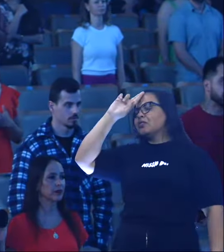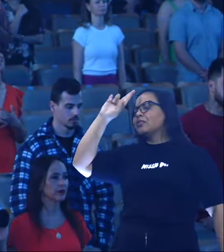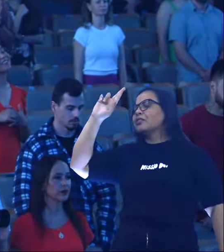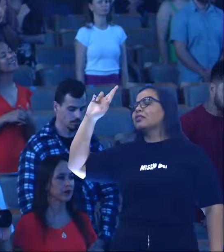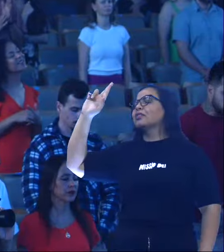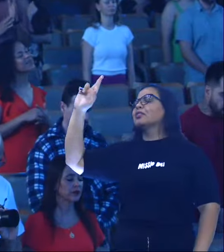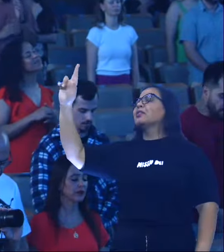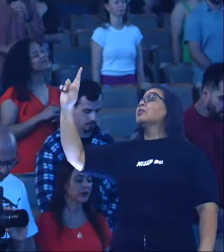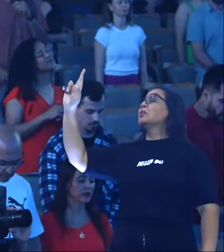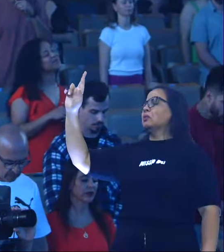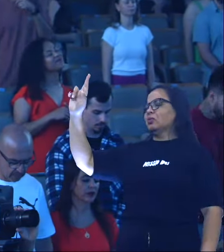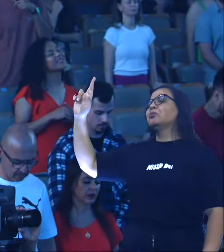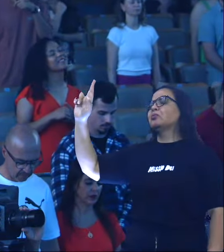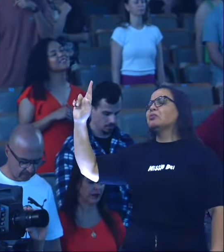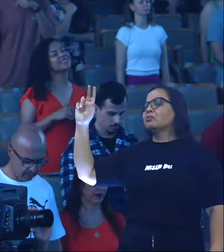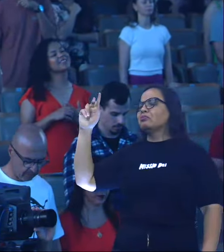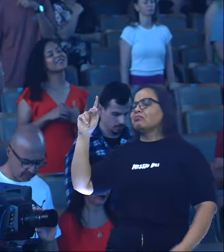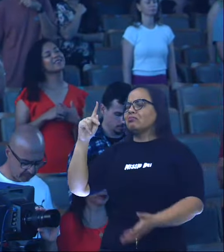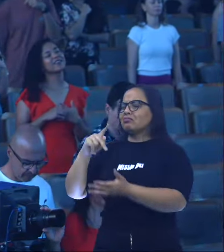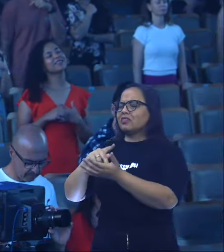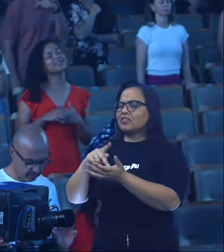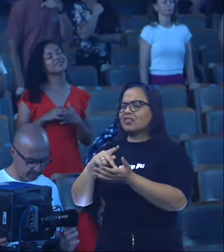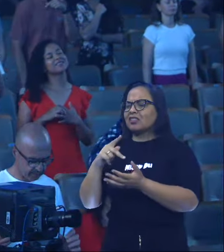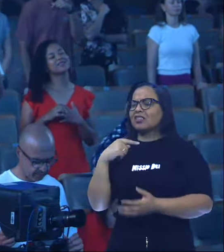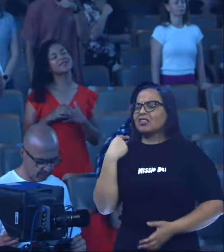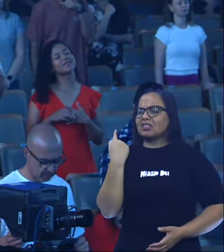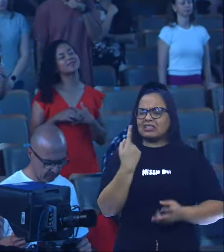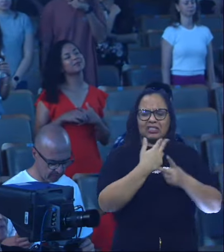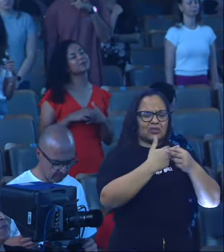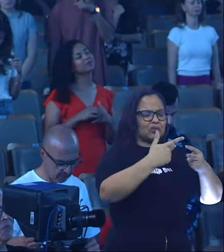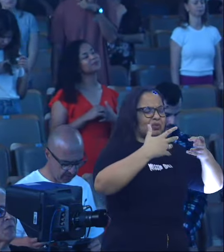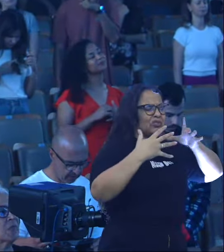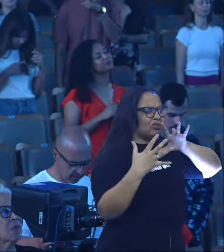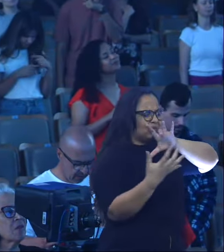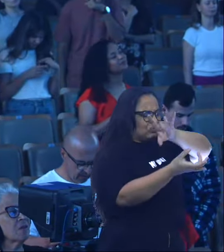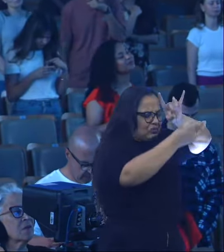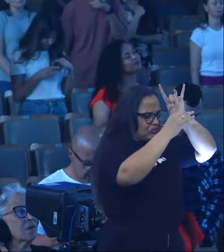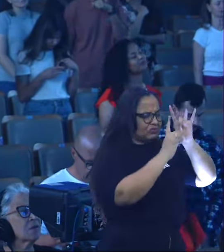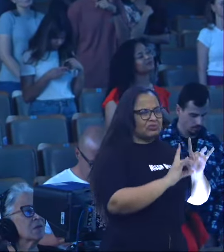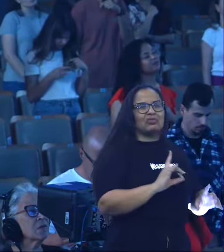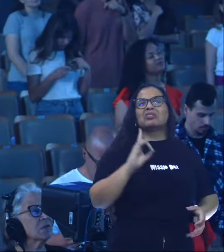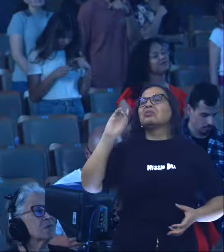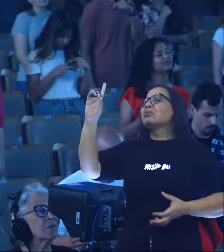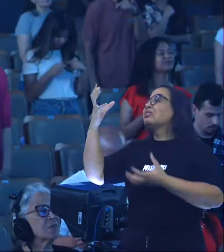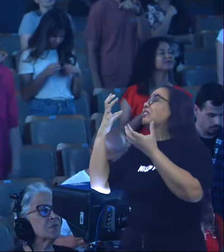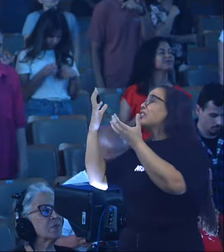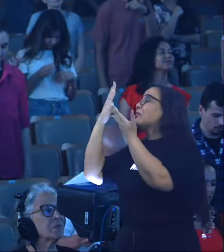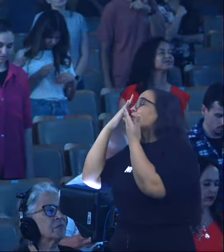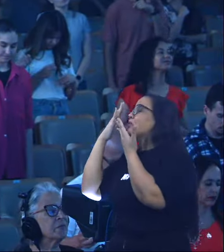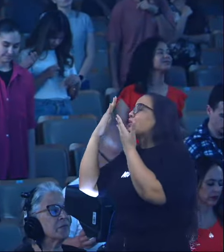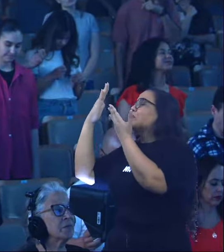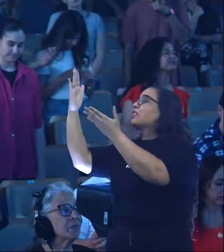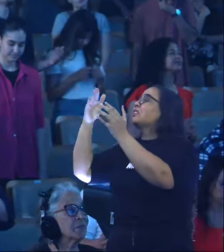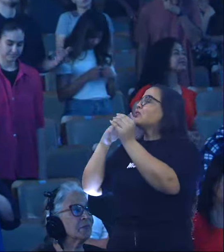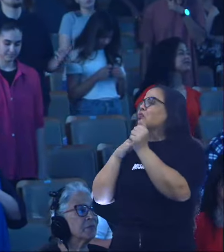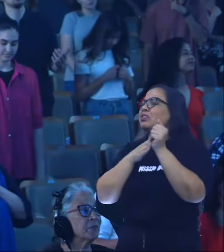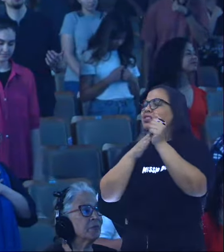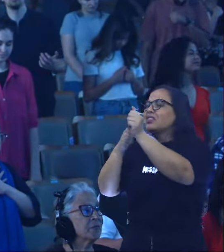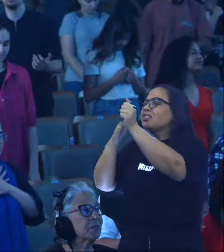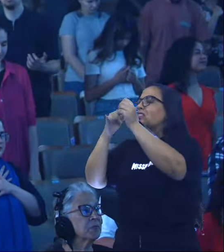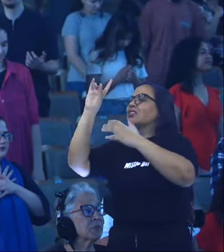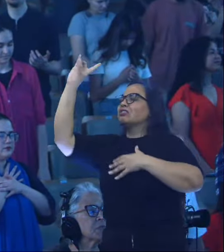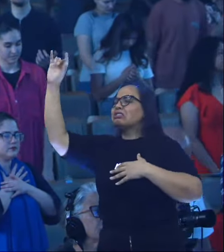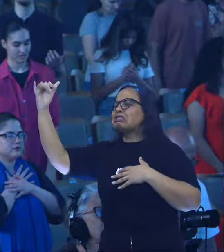Senhor, nada mais nos satisfaz, Pai, a não ser a Sua presença, Senhor, a não ser a Sua direção, Deus, a não ser aqueles momentos em que o Senhor